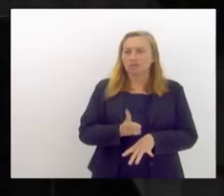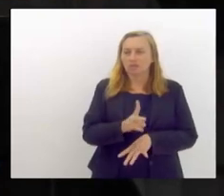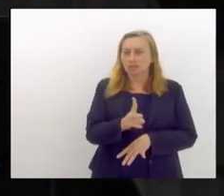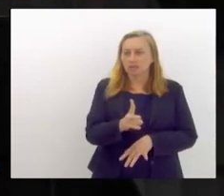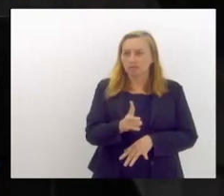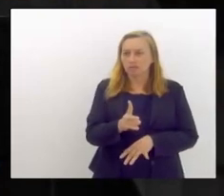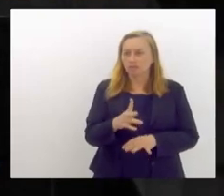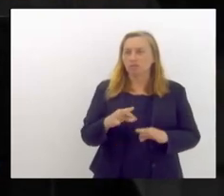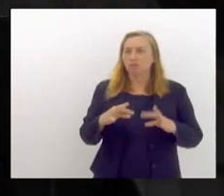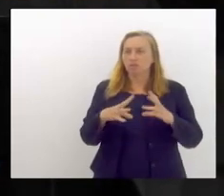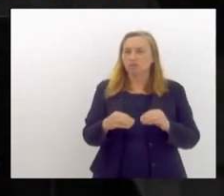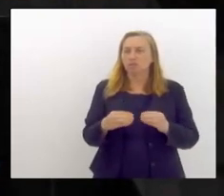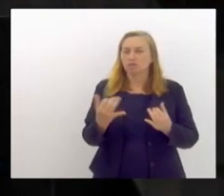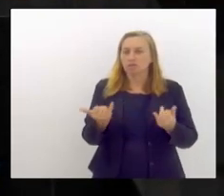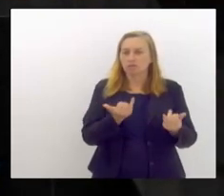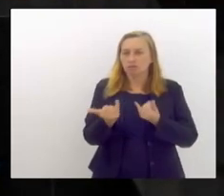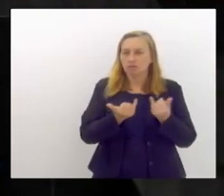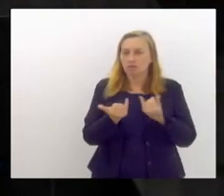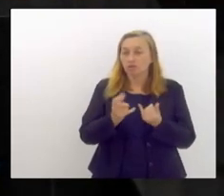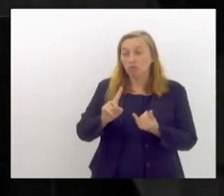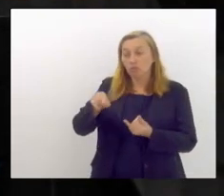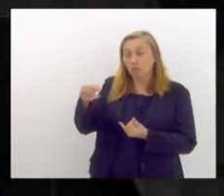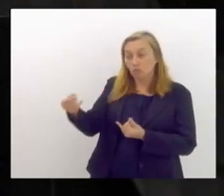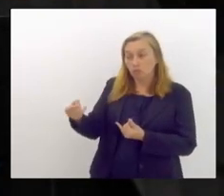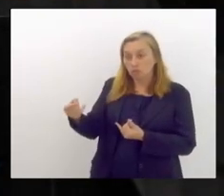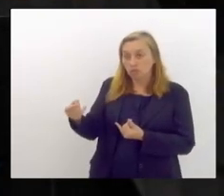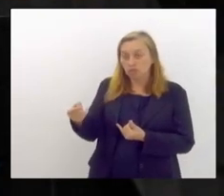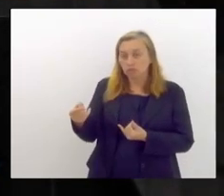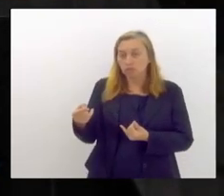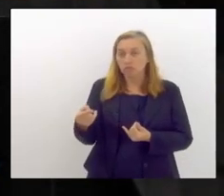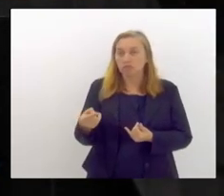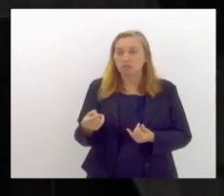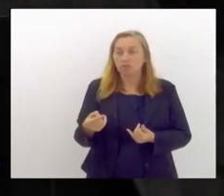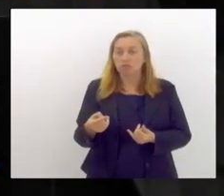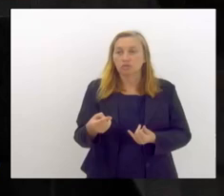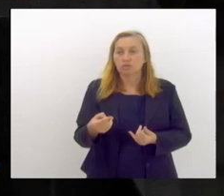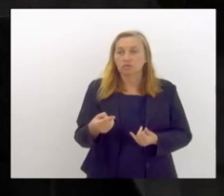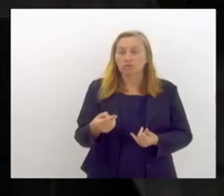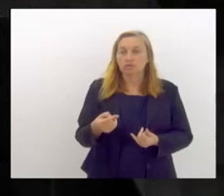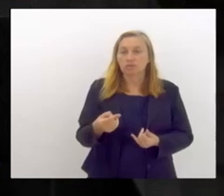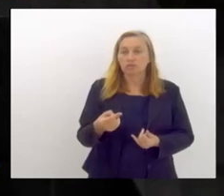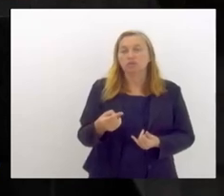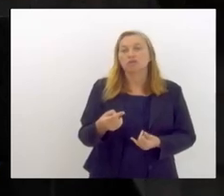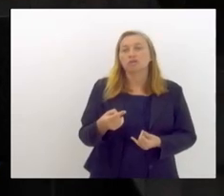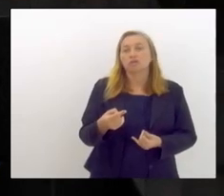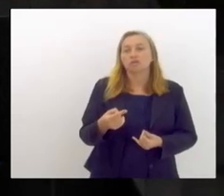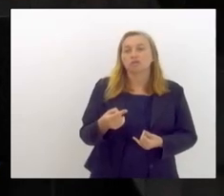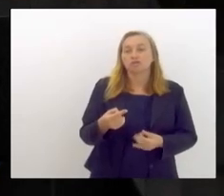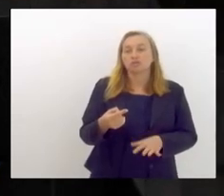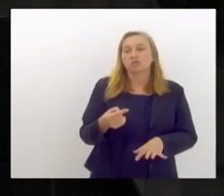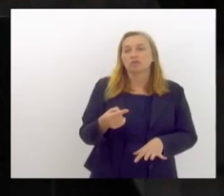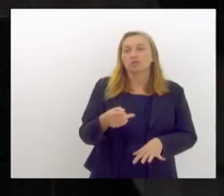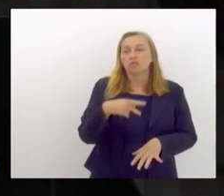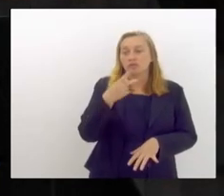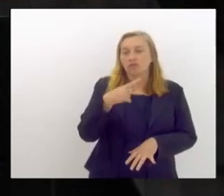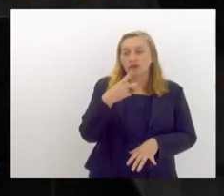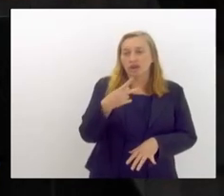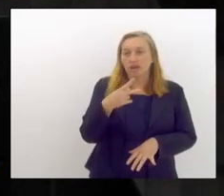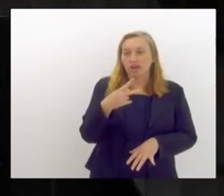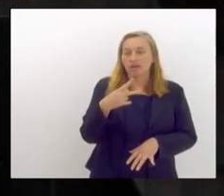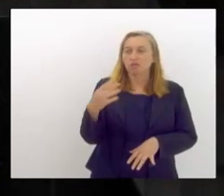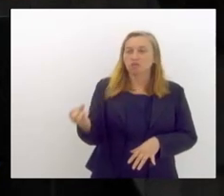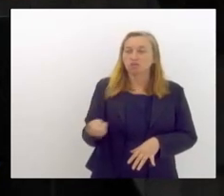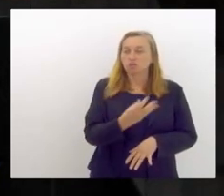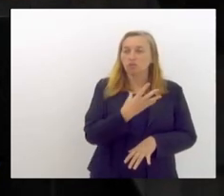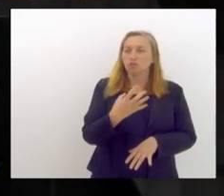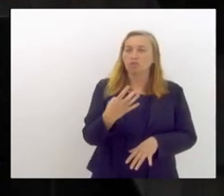Para ter certeza que o próximo, a bola fora, vai ser para o senhor Paul Prats, que está entrando muito